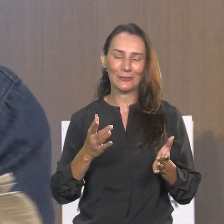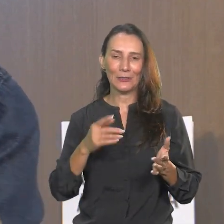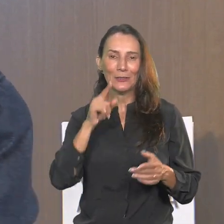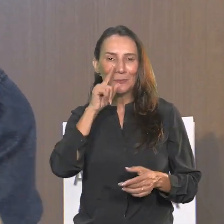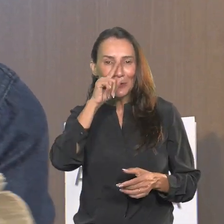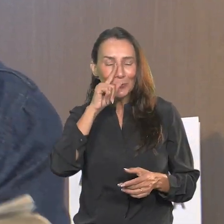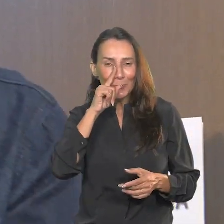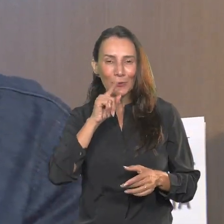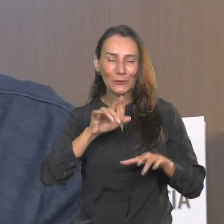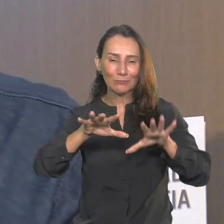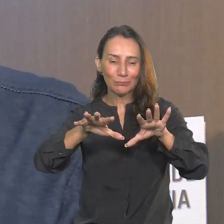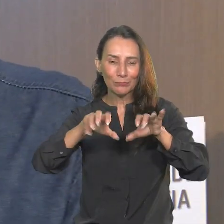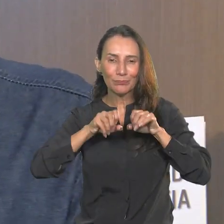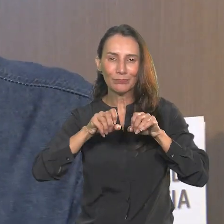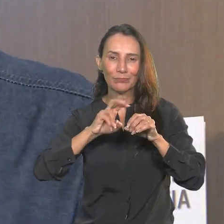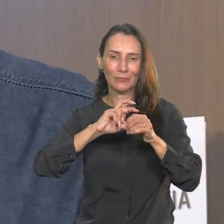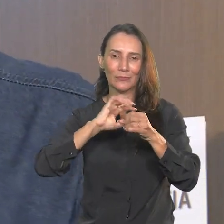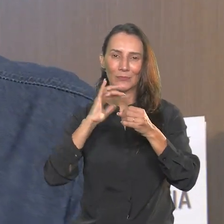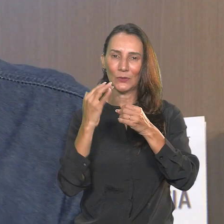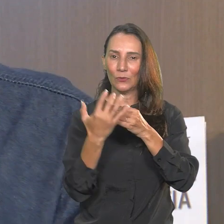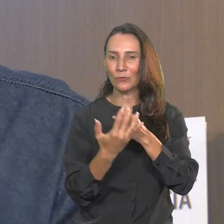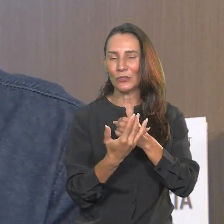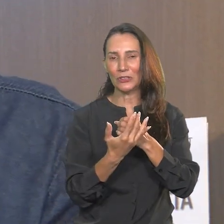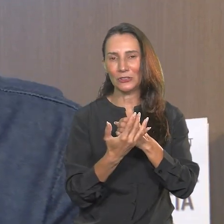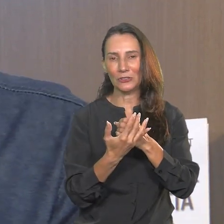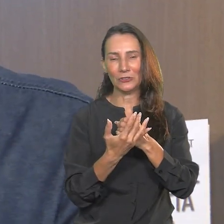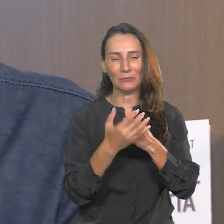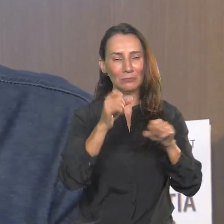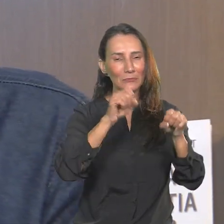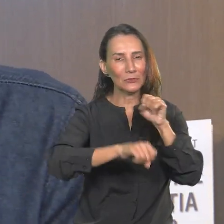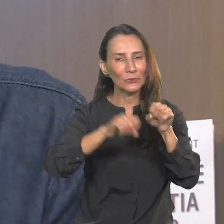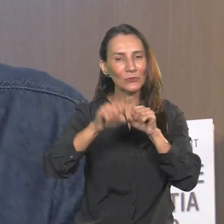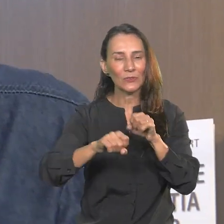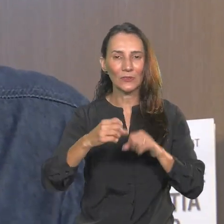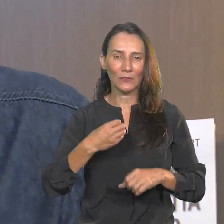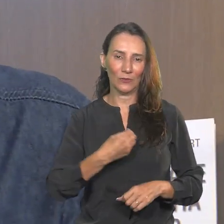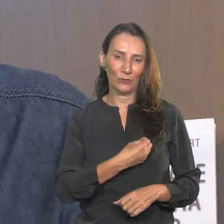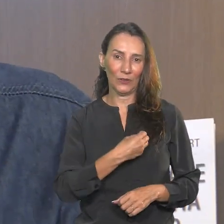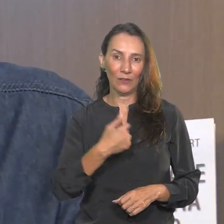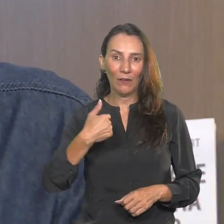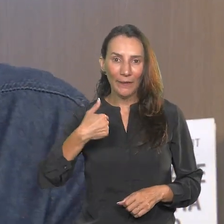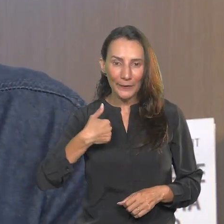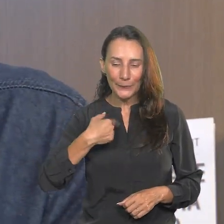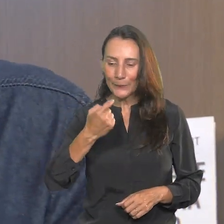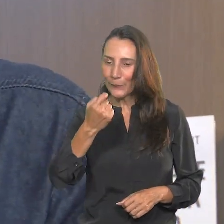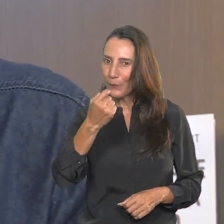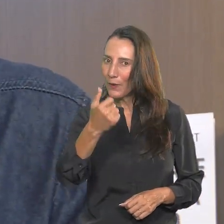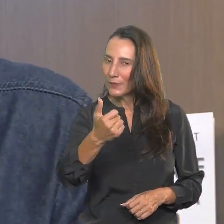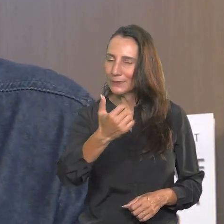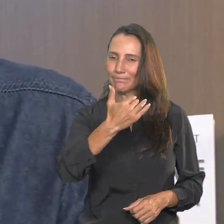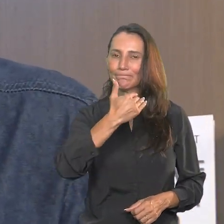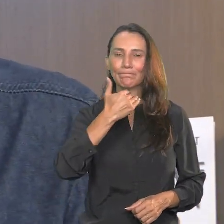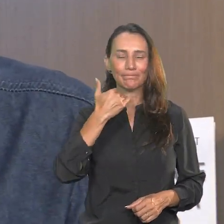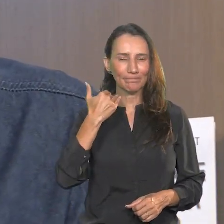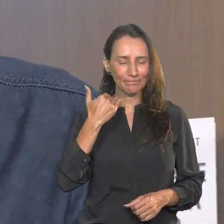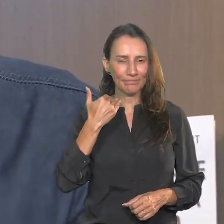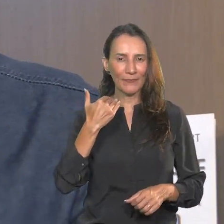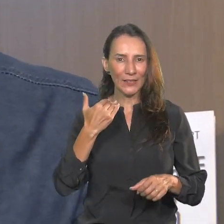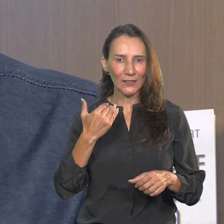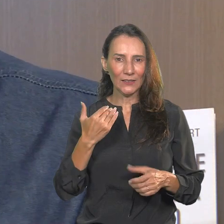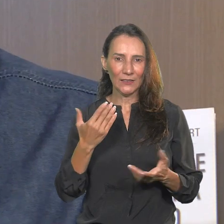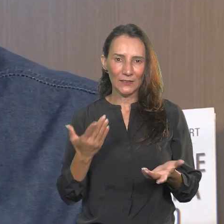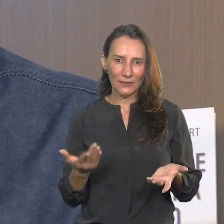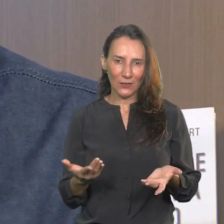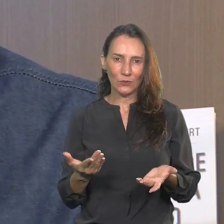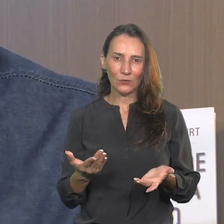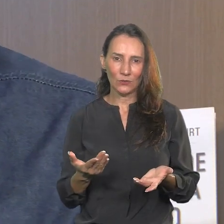esse mal que tem destruído tantas vidas. Inclusive eu, quase que eu parti para a eternidade. Então vamos